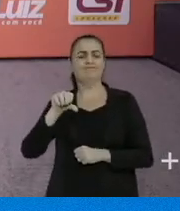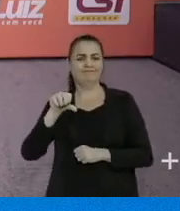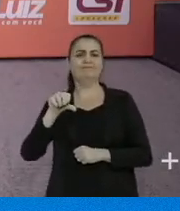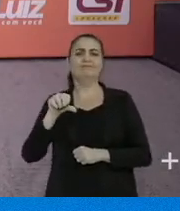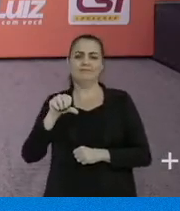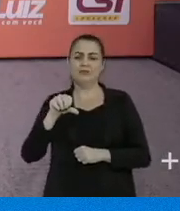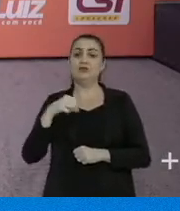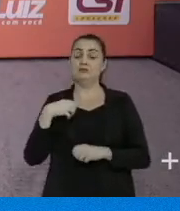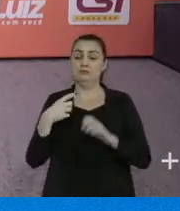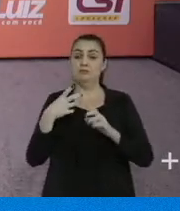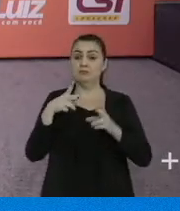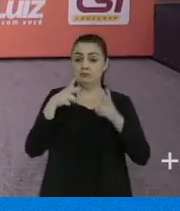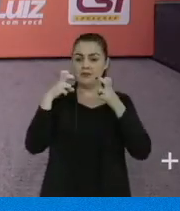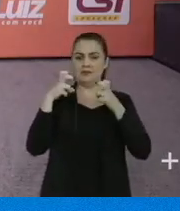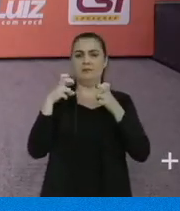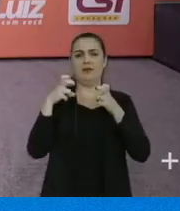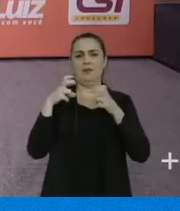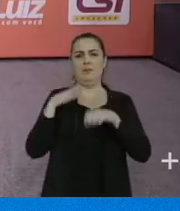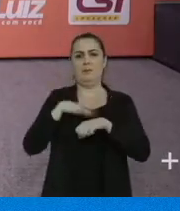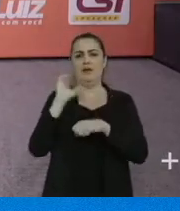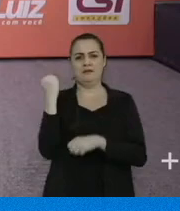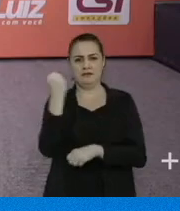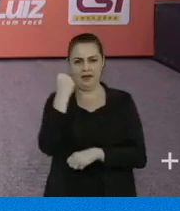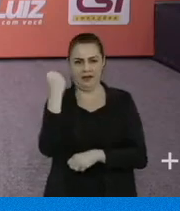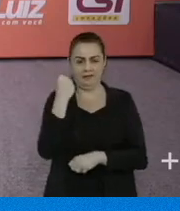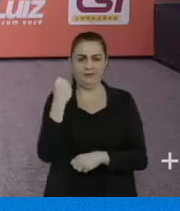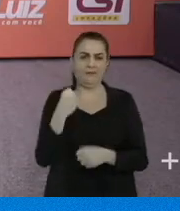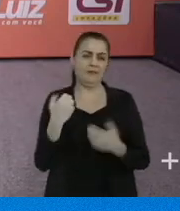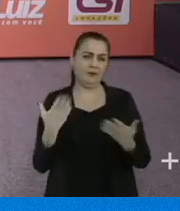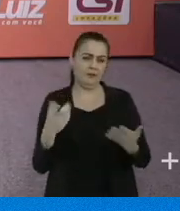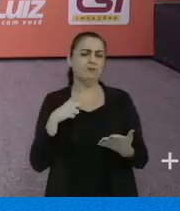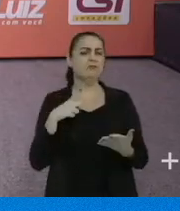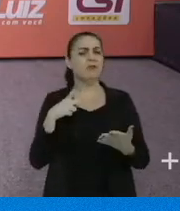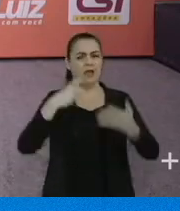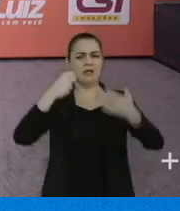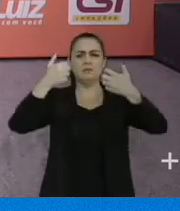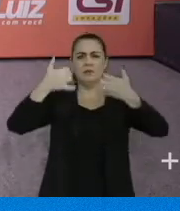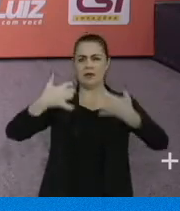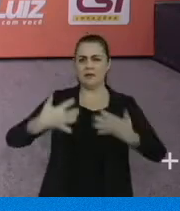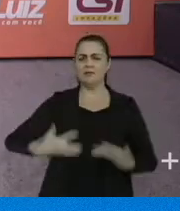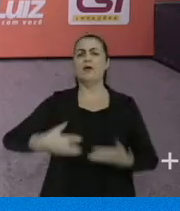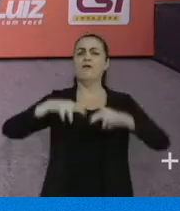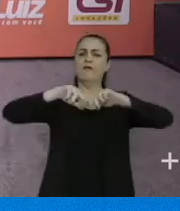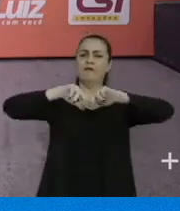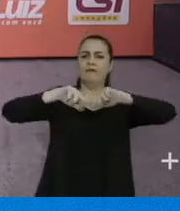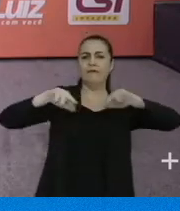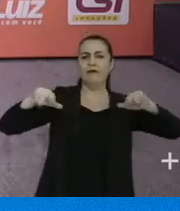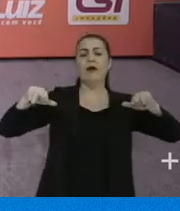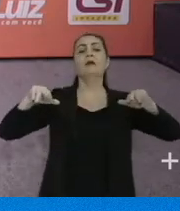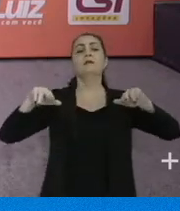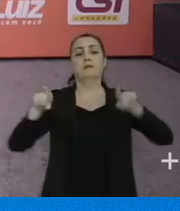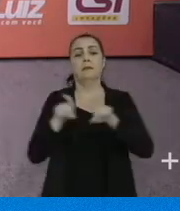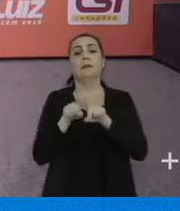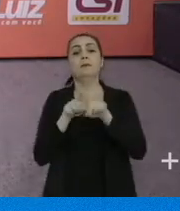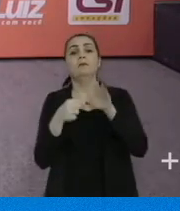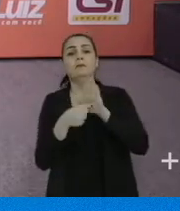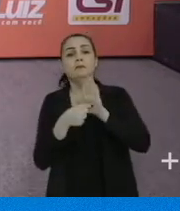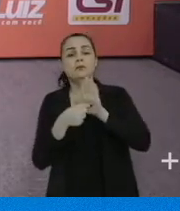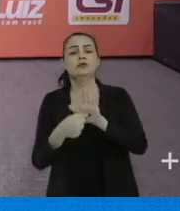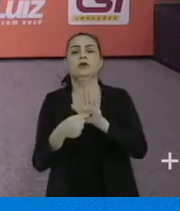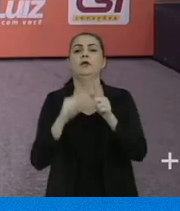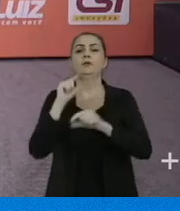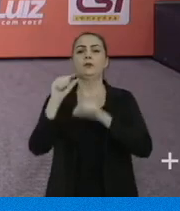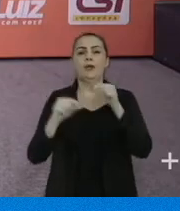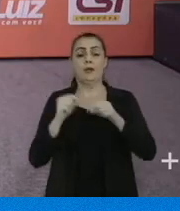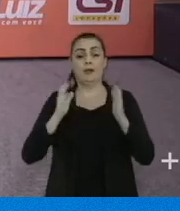pacientes têm muitas explicações para isso, e também foi demonstrado que mesmo durante a epidemia,